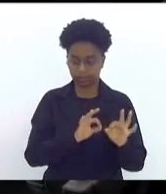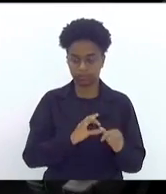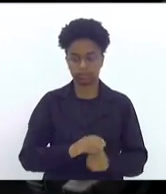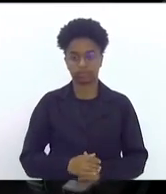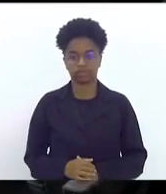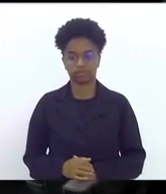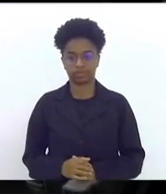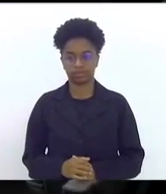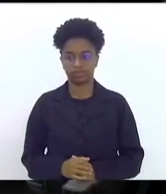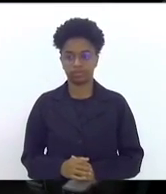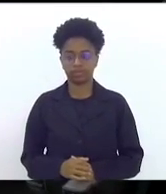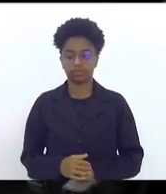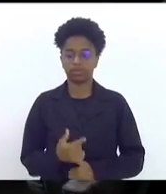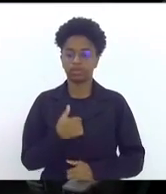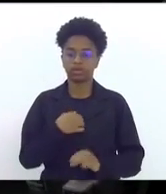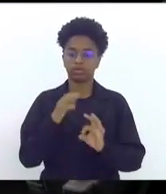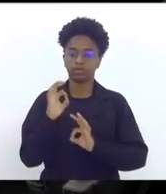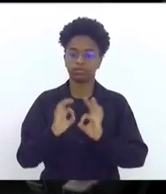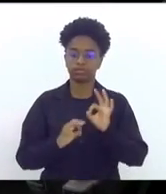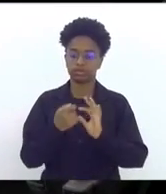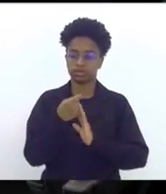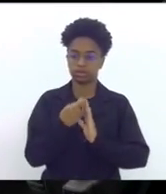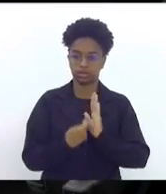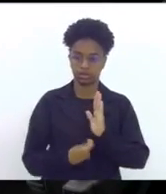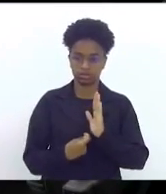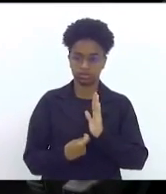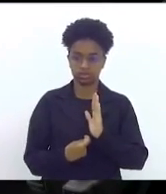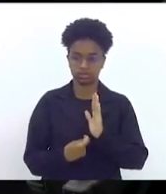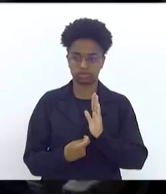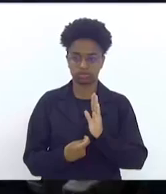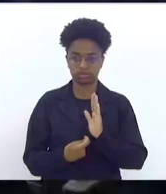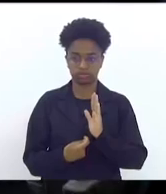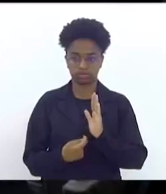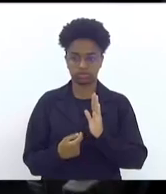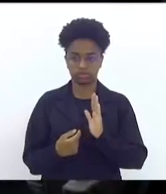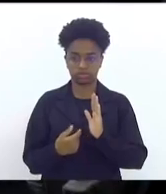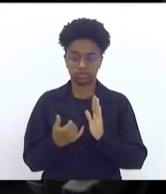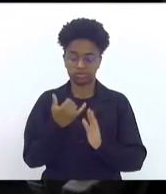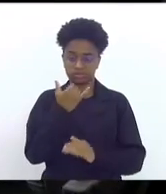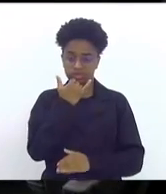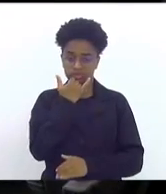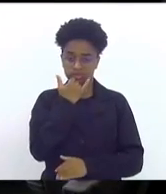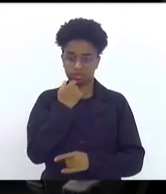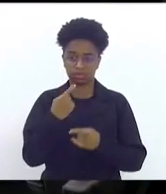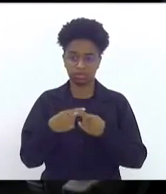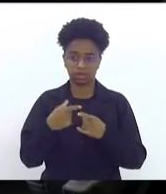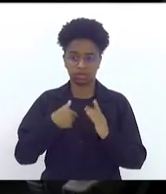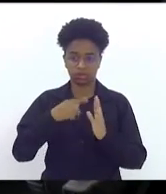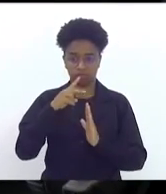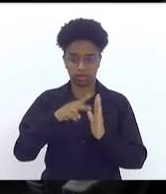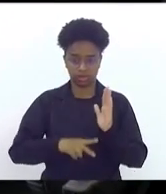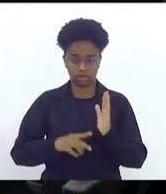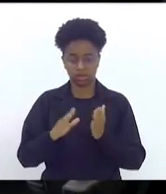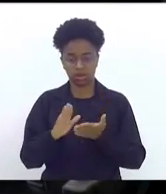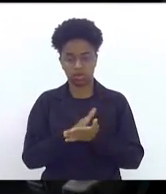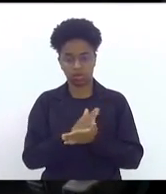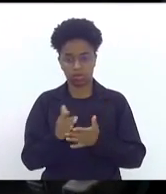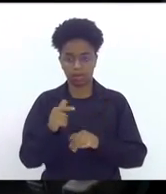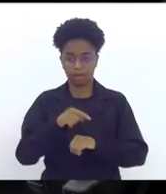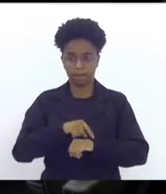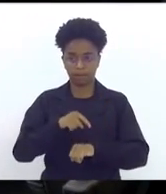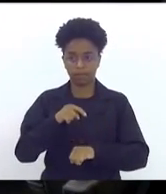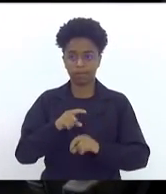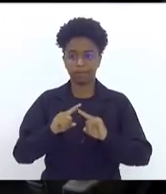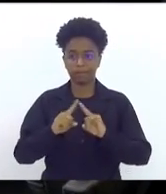Bem, eu preparei um texto, acho que um texto, peço desculpas por ler em algumas partes, mas acredito que assim